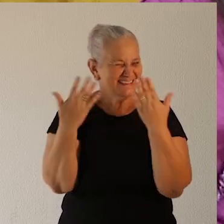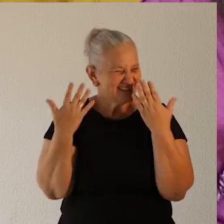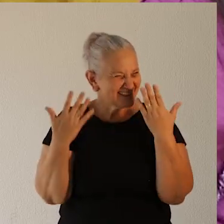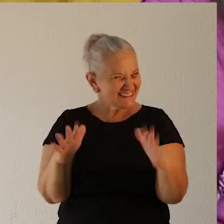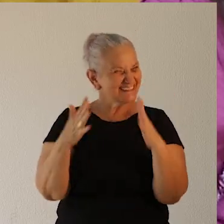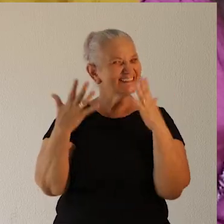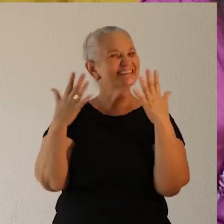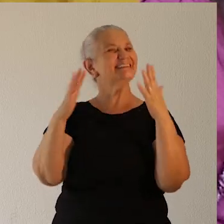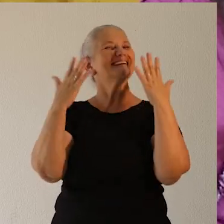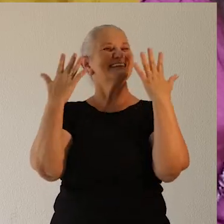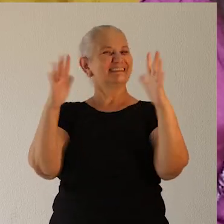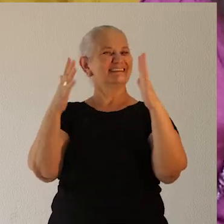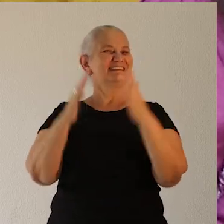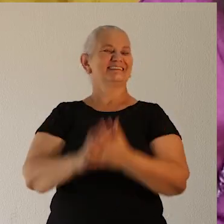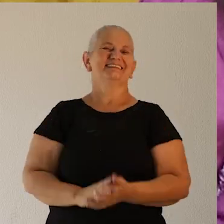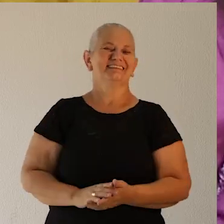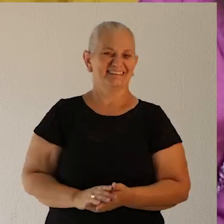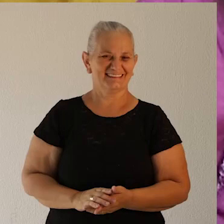cadernos.